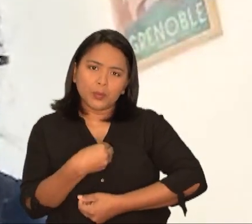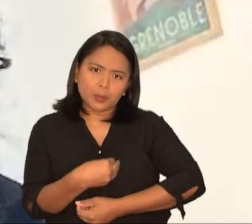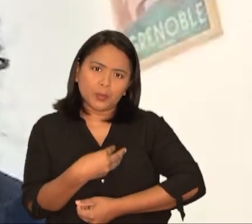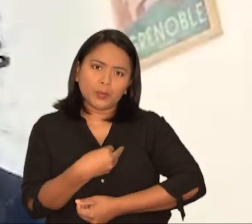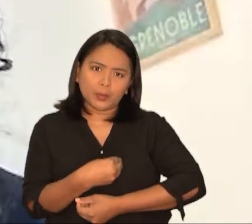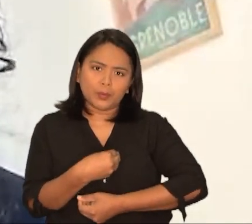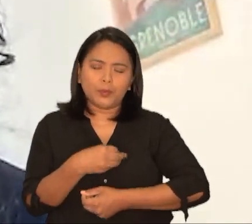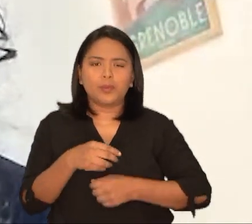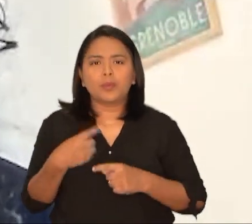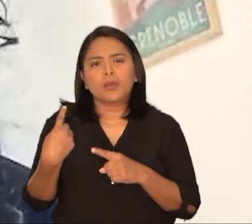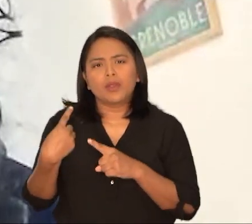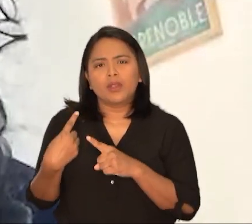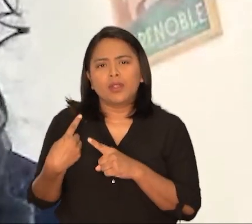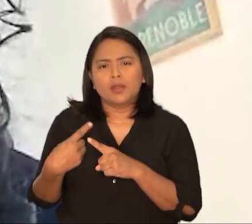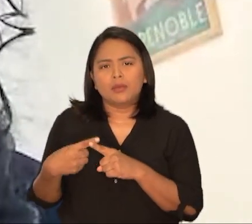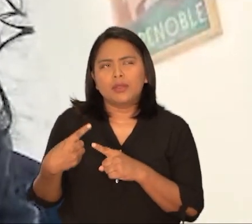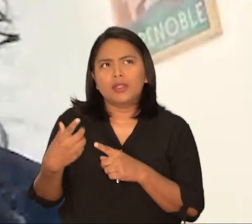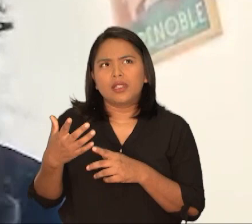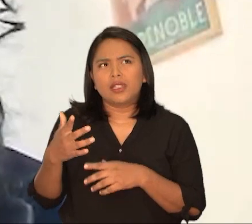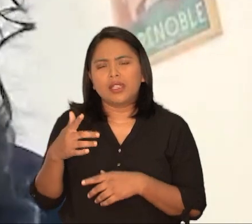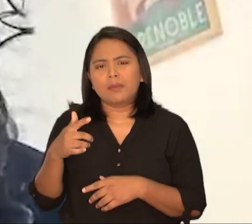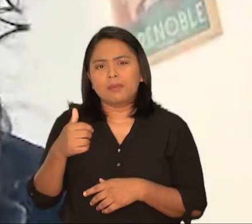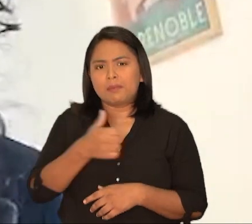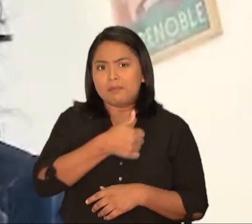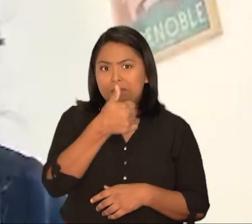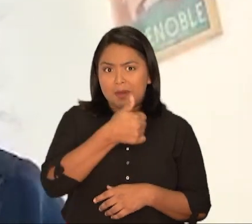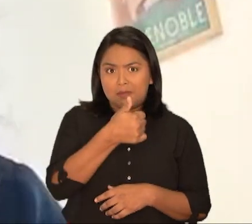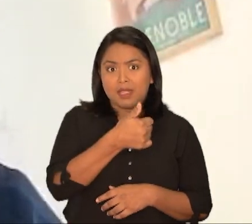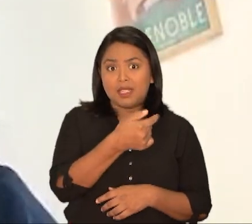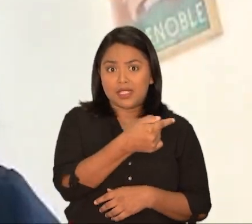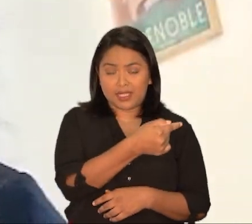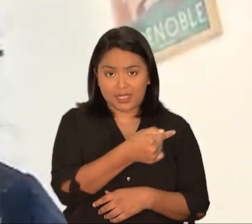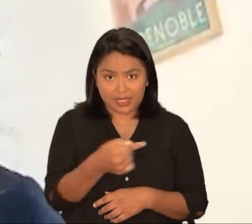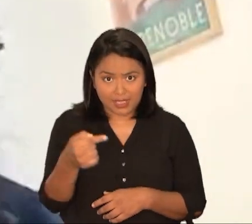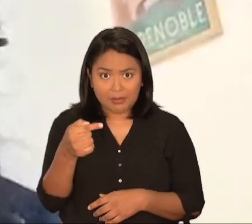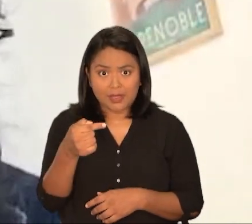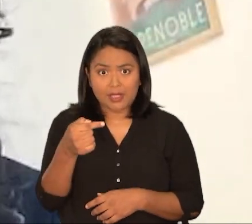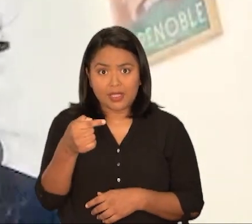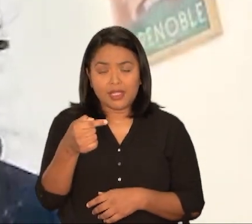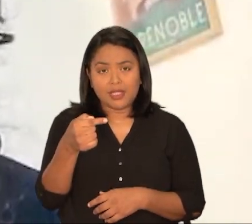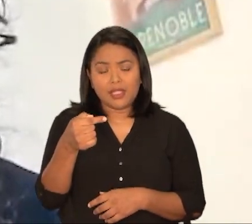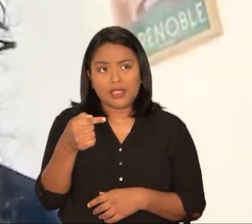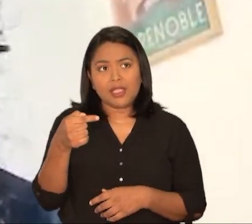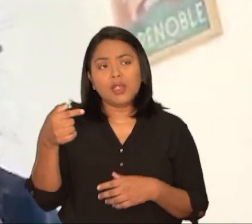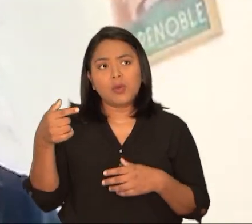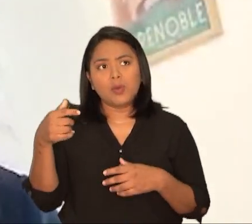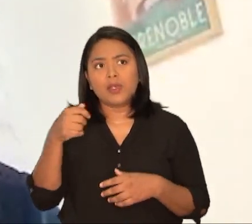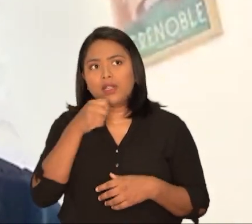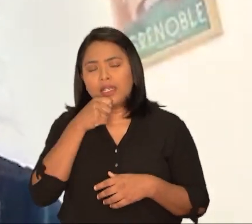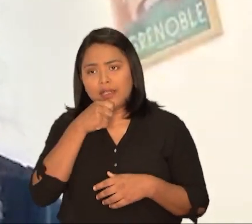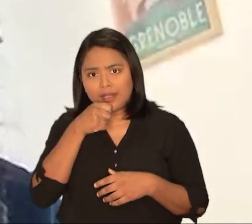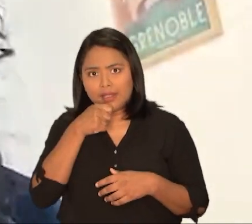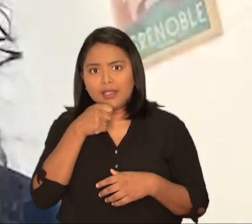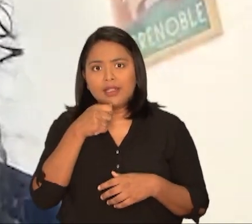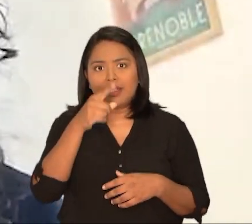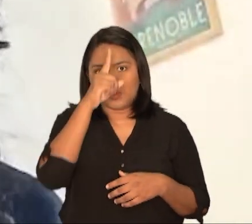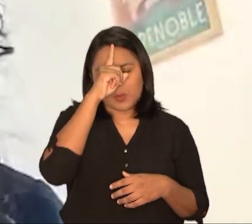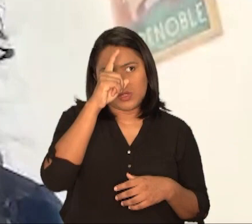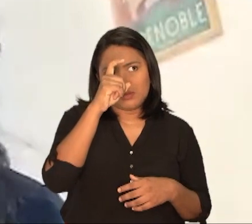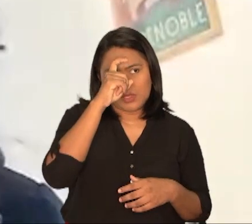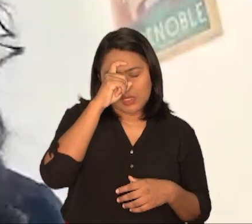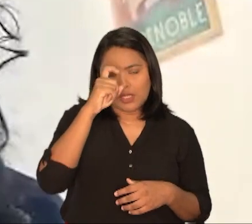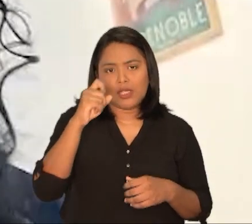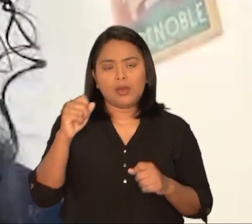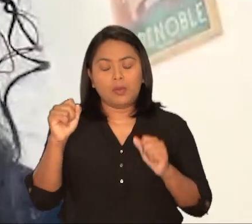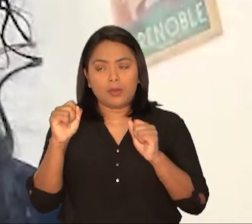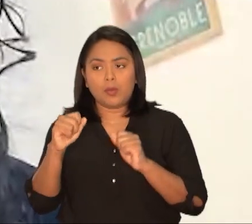aleitamento. E na primeira semana de vida dele, quando eu ainda estava na maternidade, ele acordava